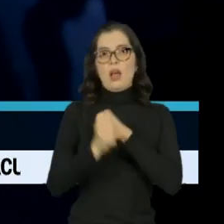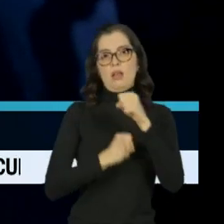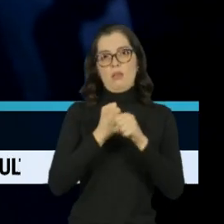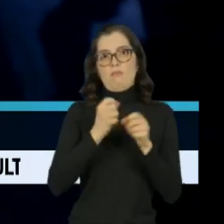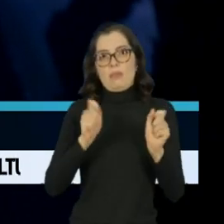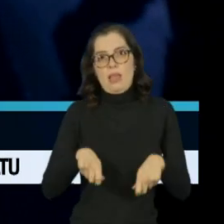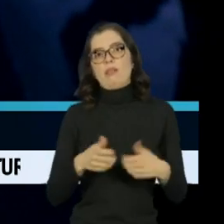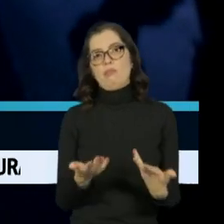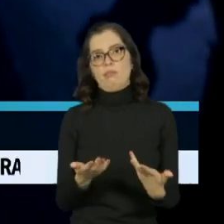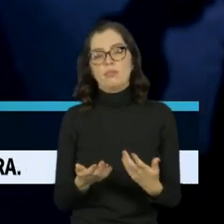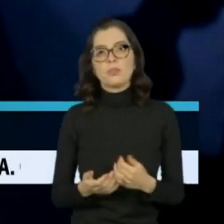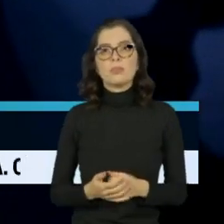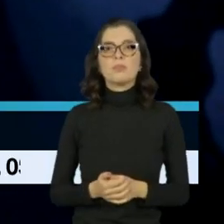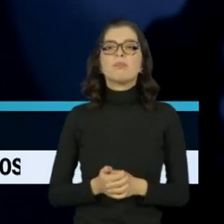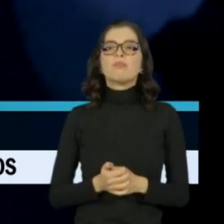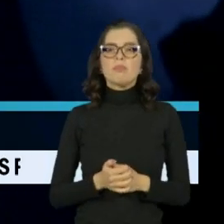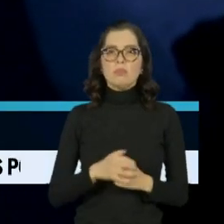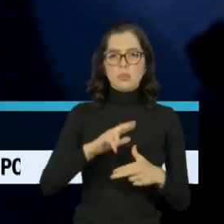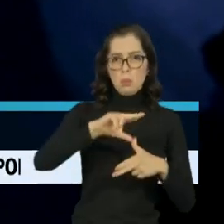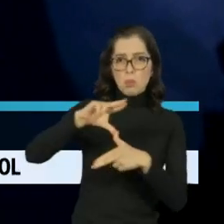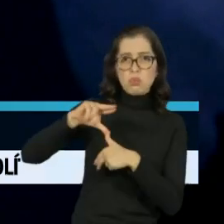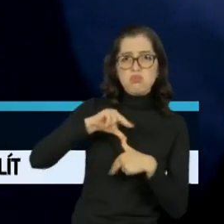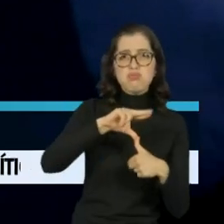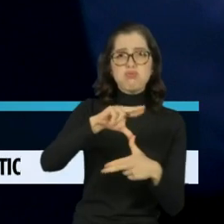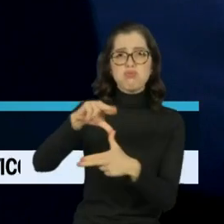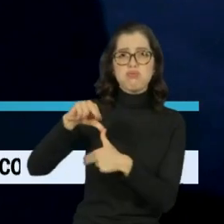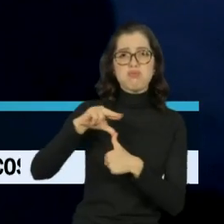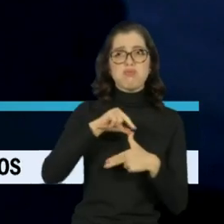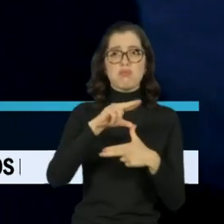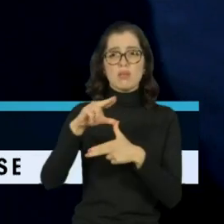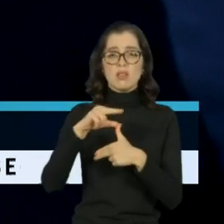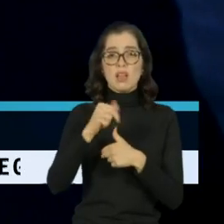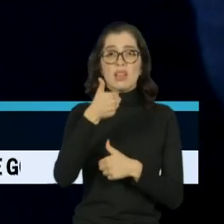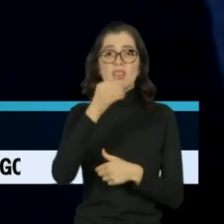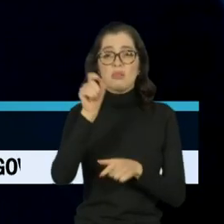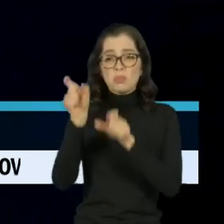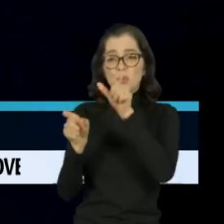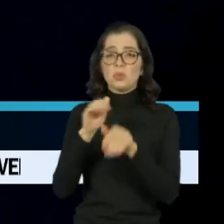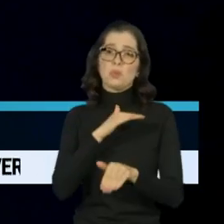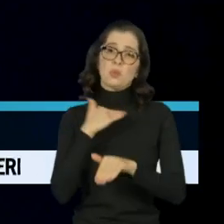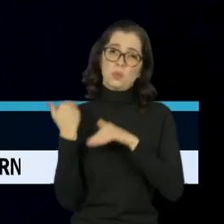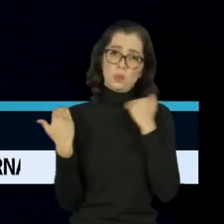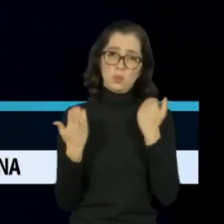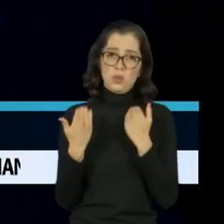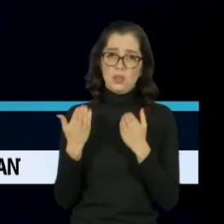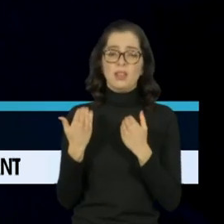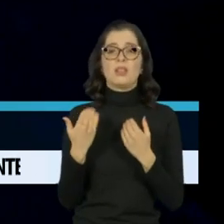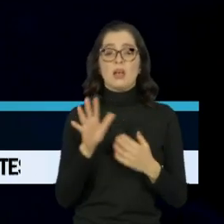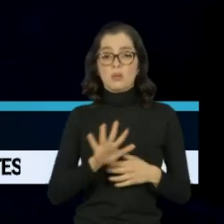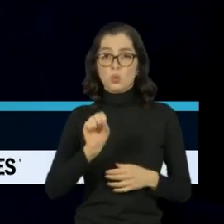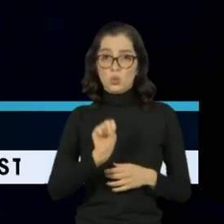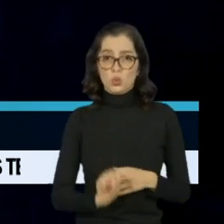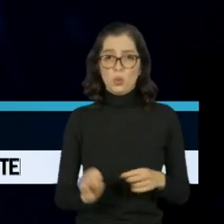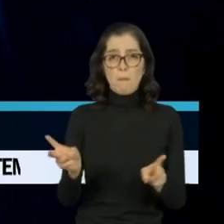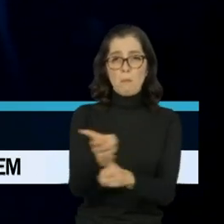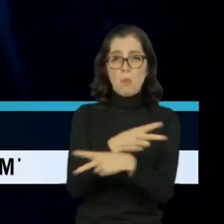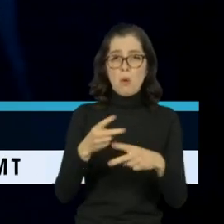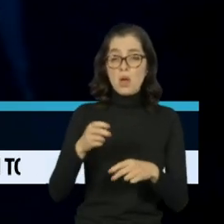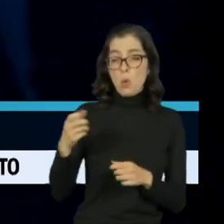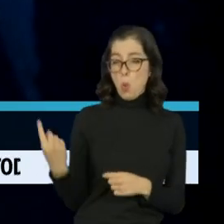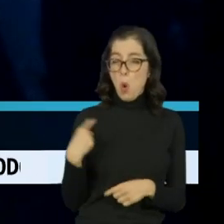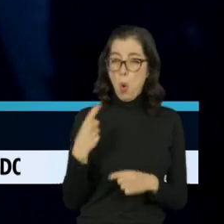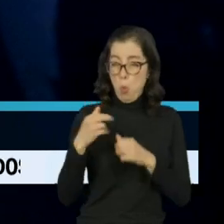passagem do ciclone Bomba deixou pelo menos 10 mortos na região sul. As tempestades, acompanhadas de ventos de mais de 100 km por